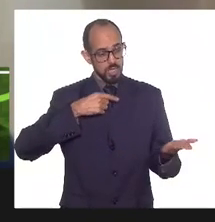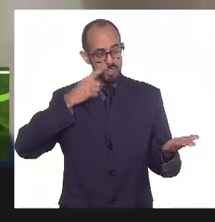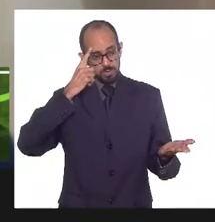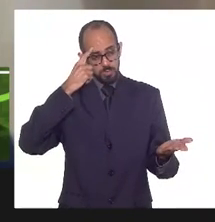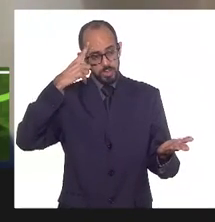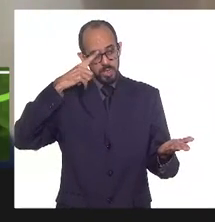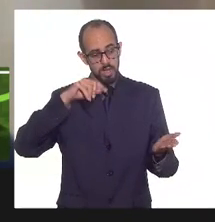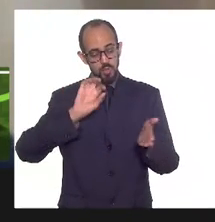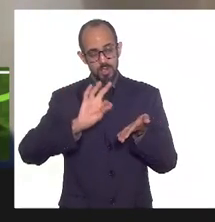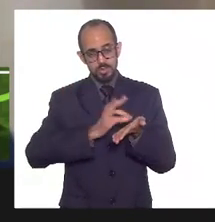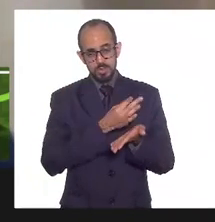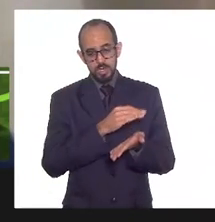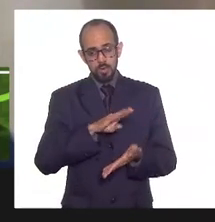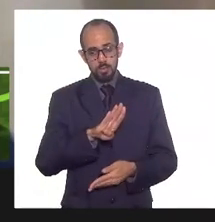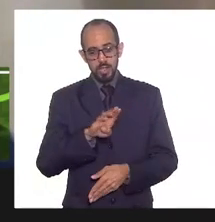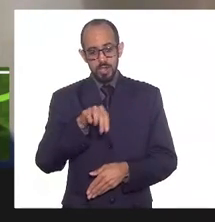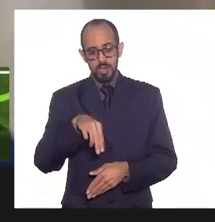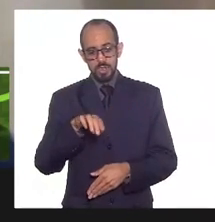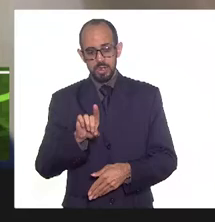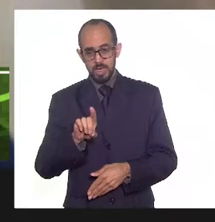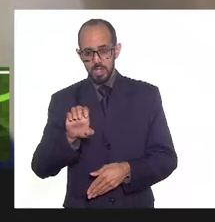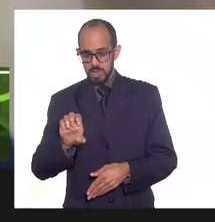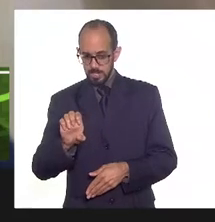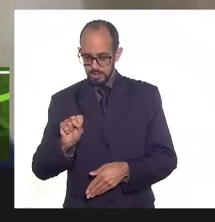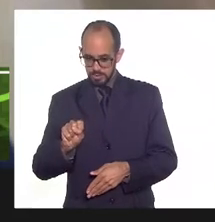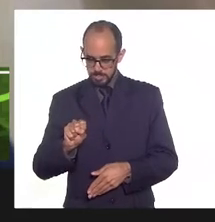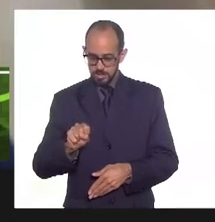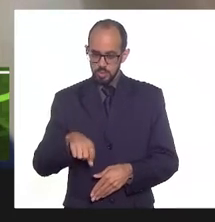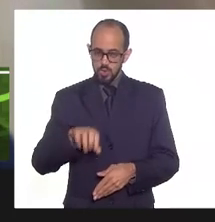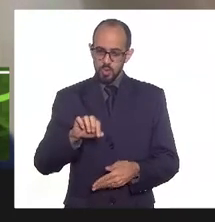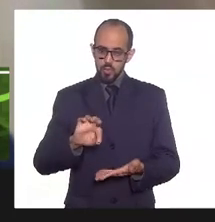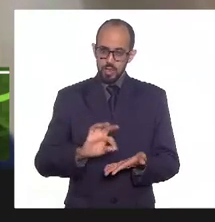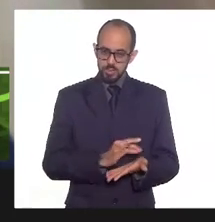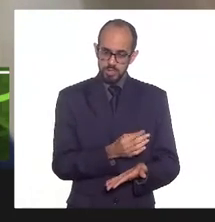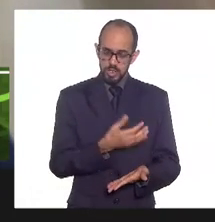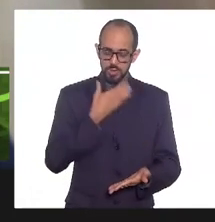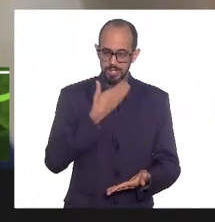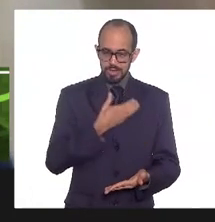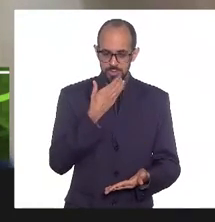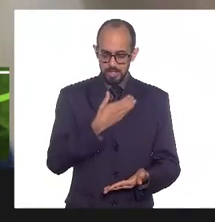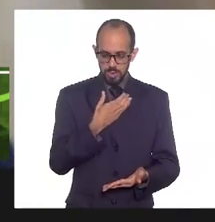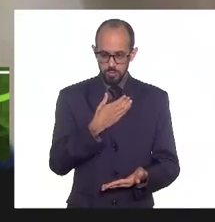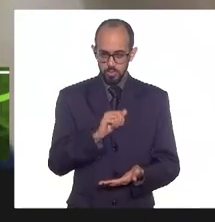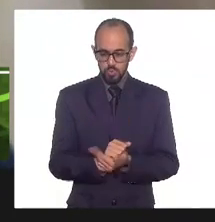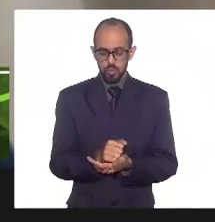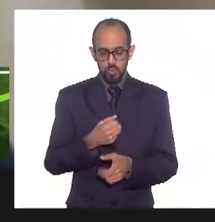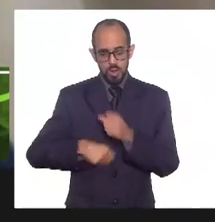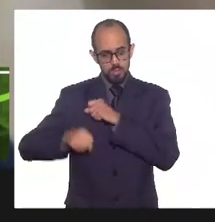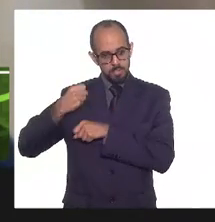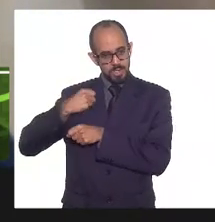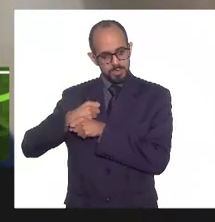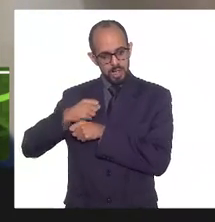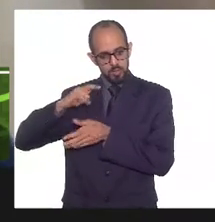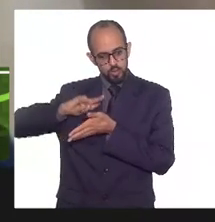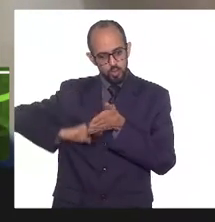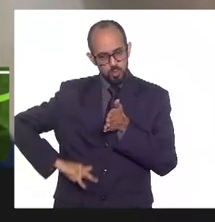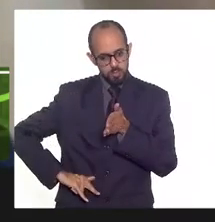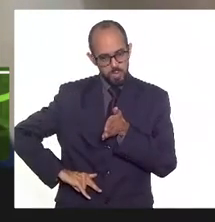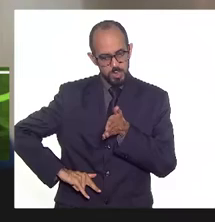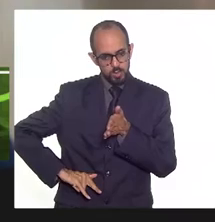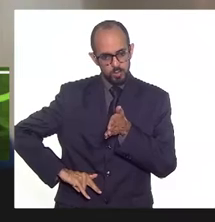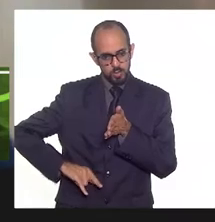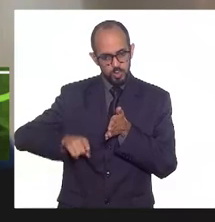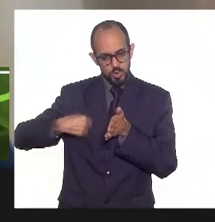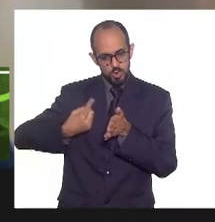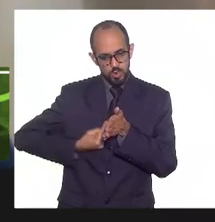BNDES um contrato em dezembro do ano do ano passado nós já